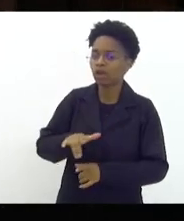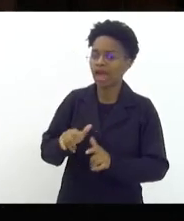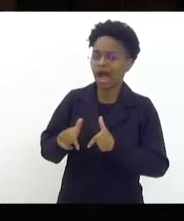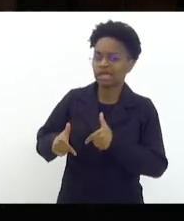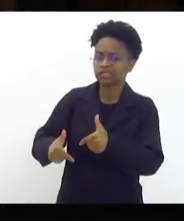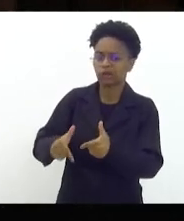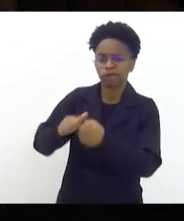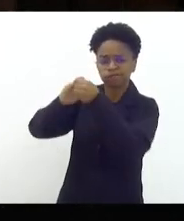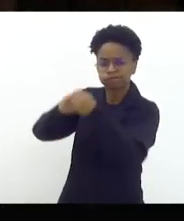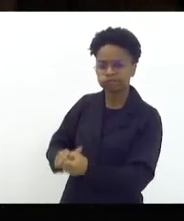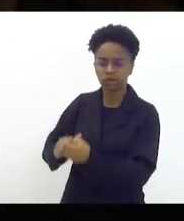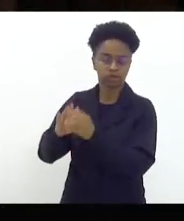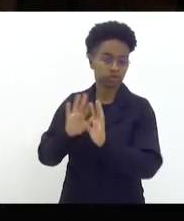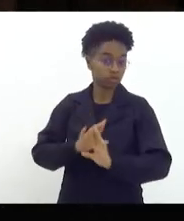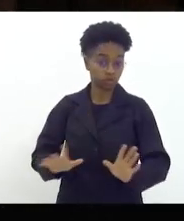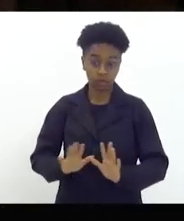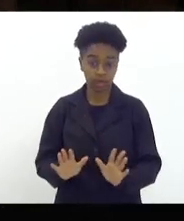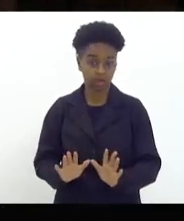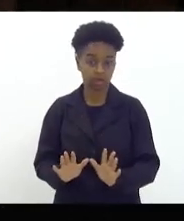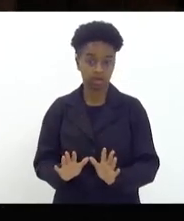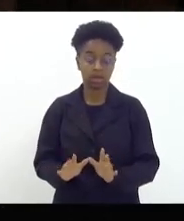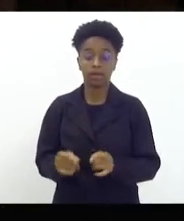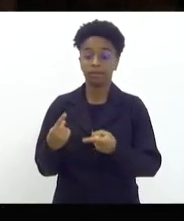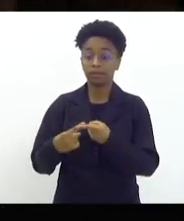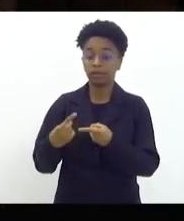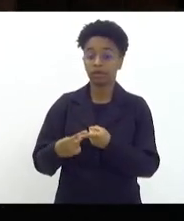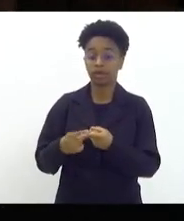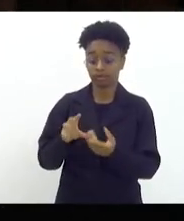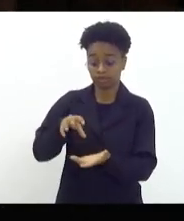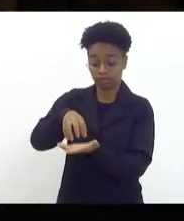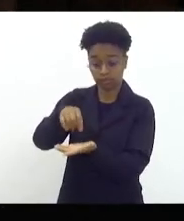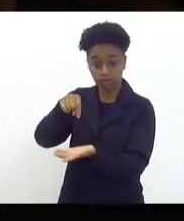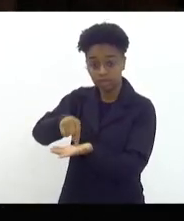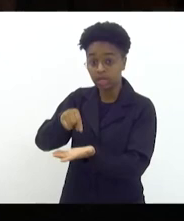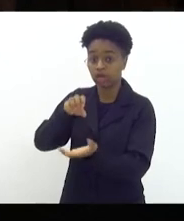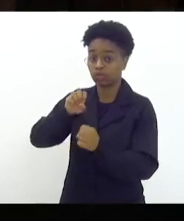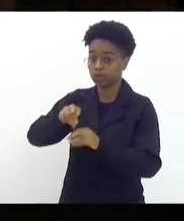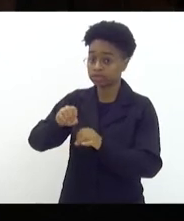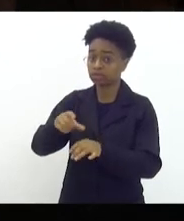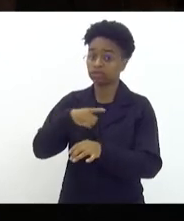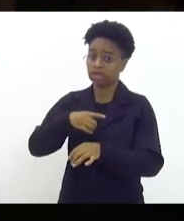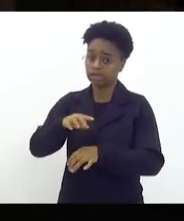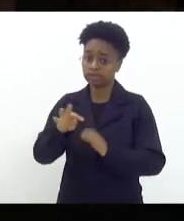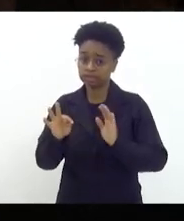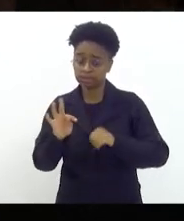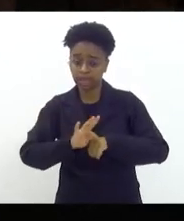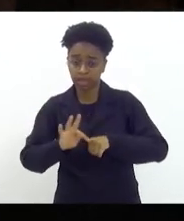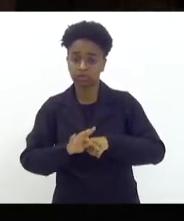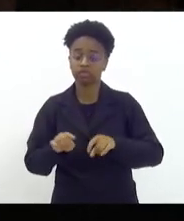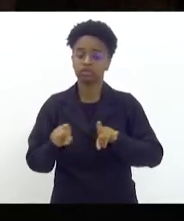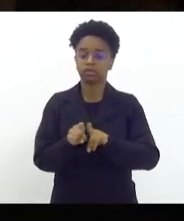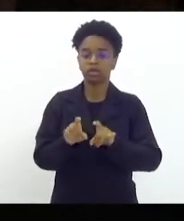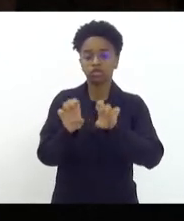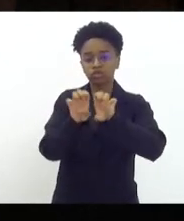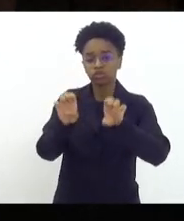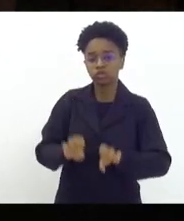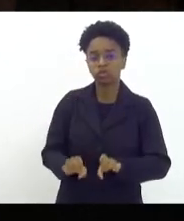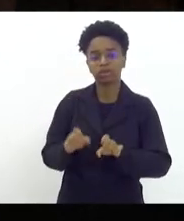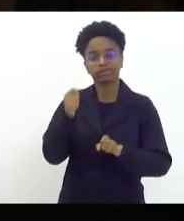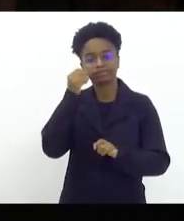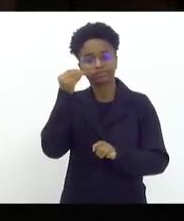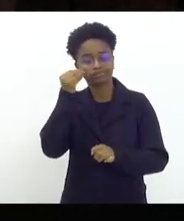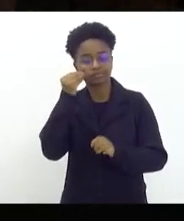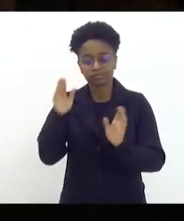repressivas ou coercitivas das unidades de educação das condições técnicas estruturais que promovam o ambiente